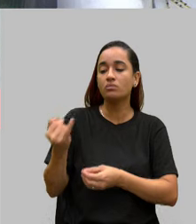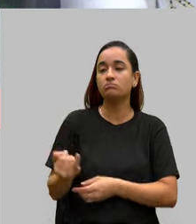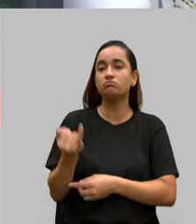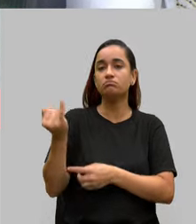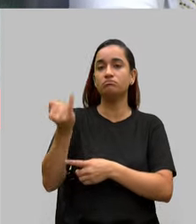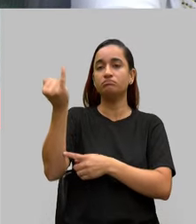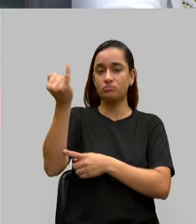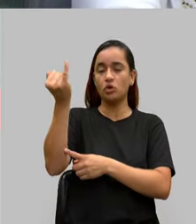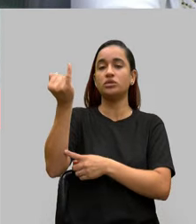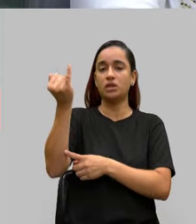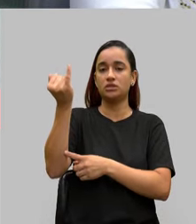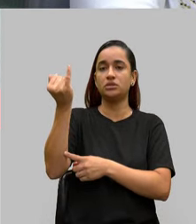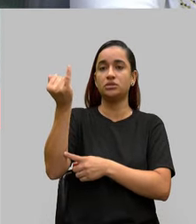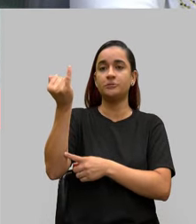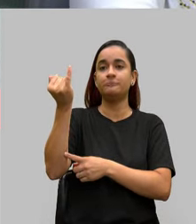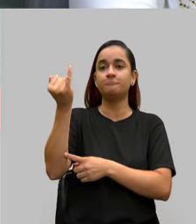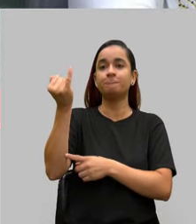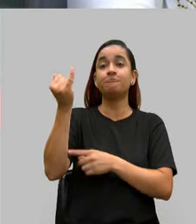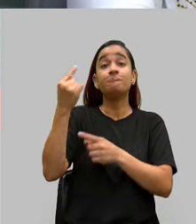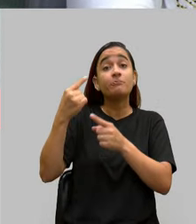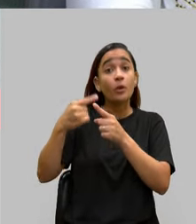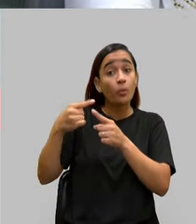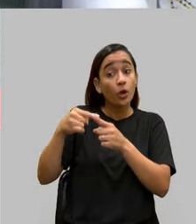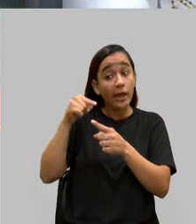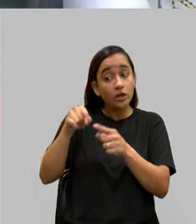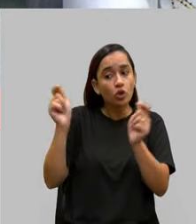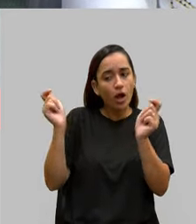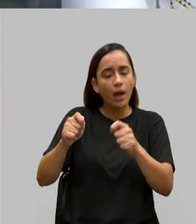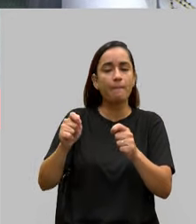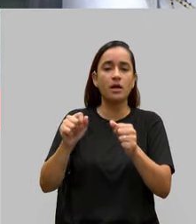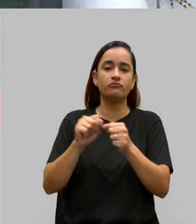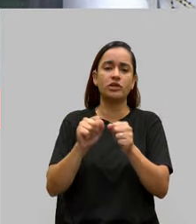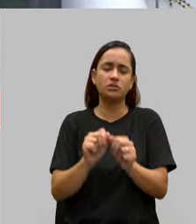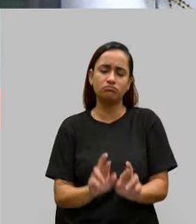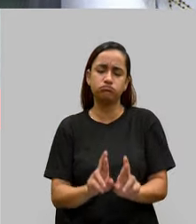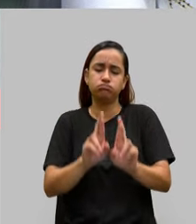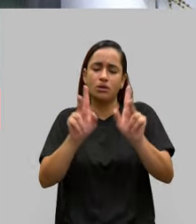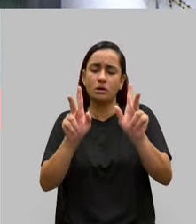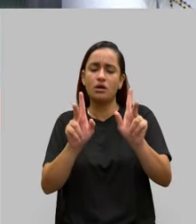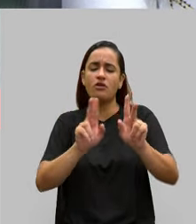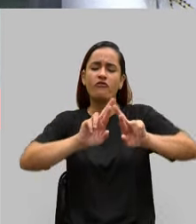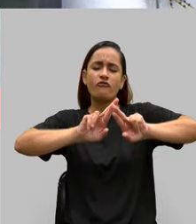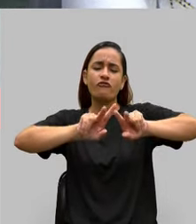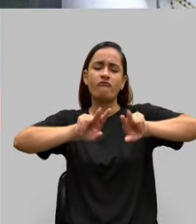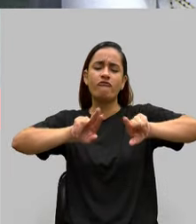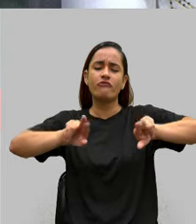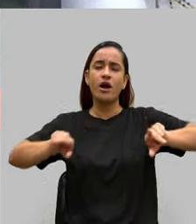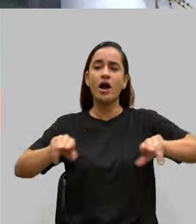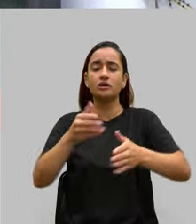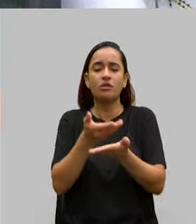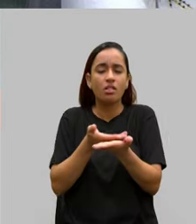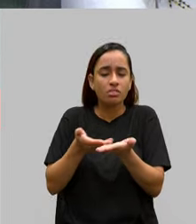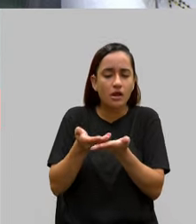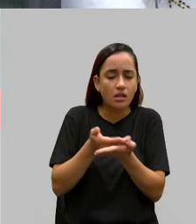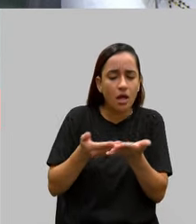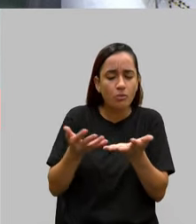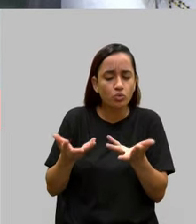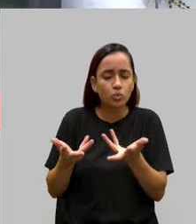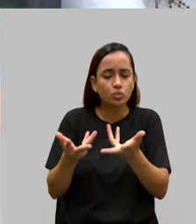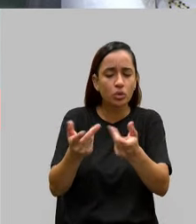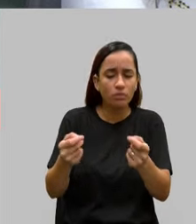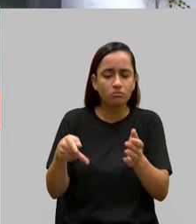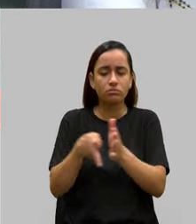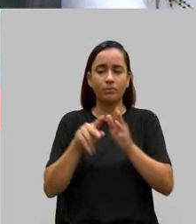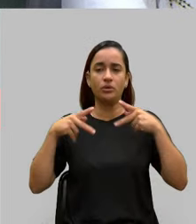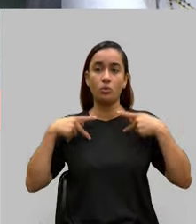da importância do que isso pode fazer diferença em vários tratamentos para para o ser humano e aí